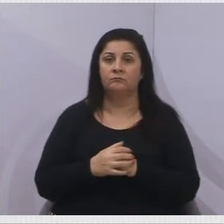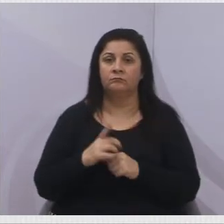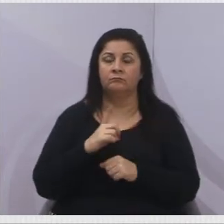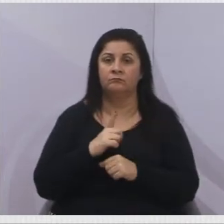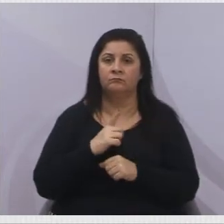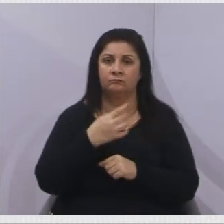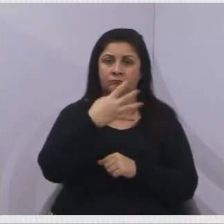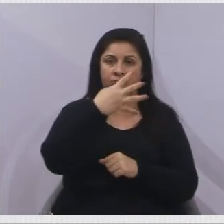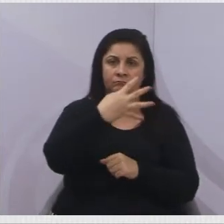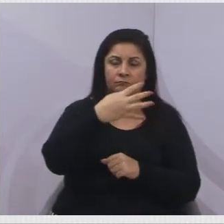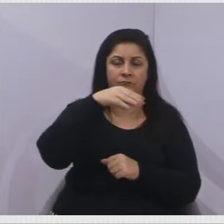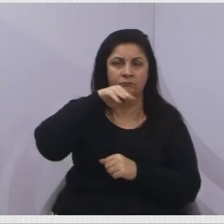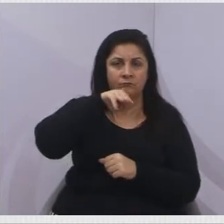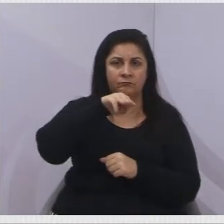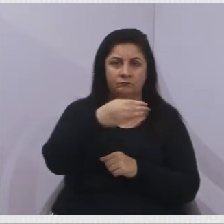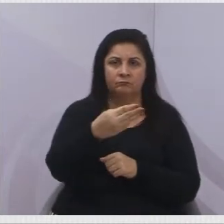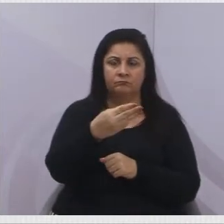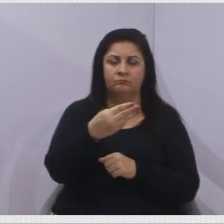de R$